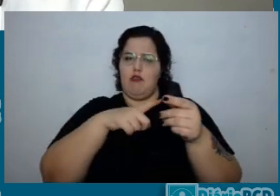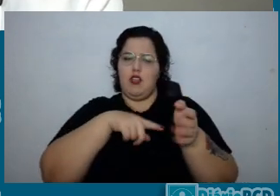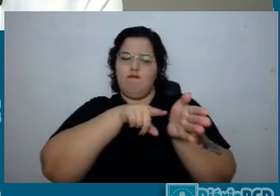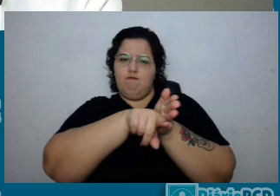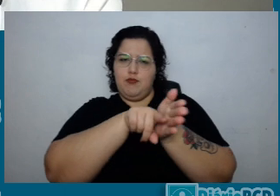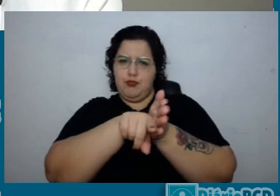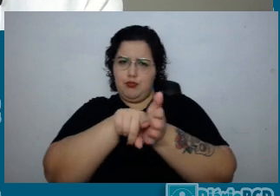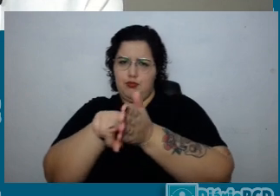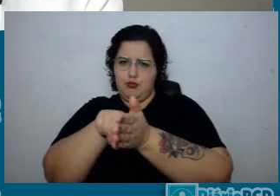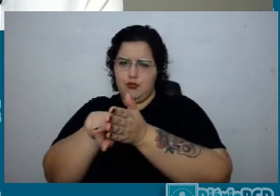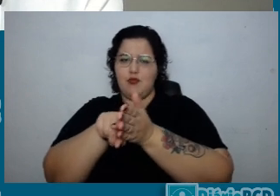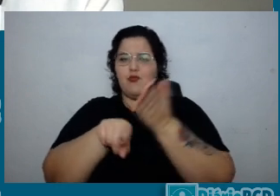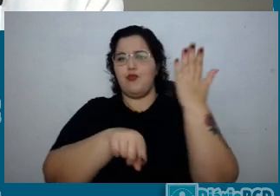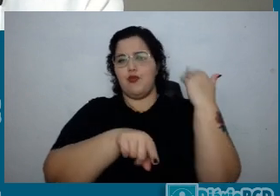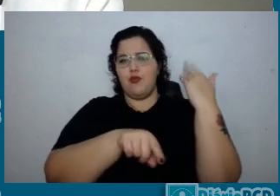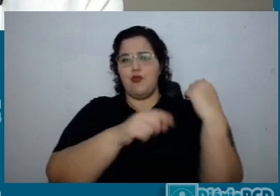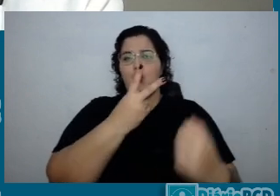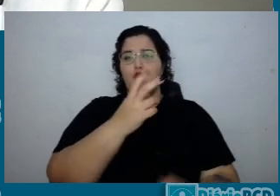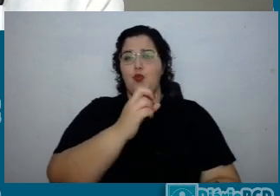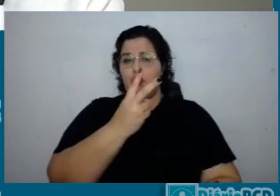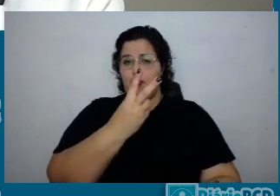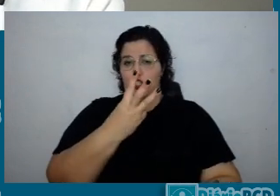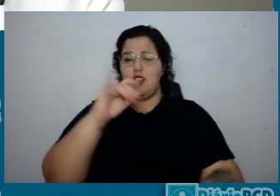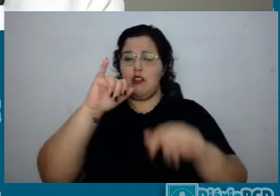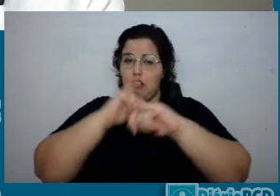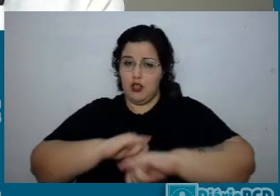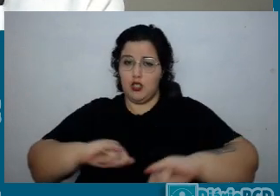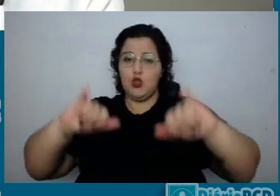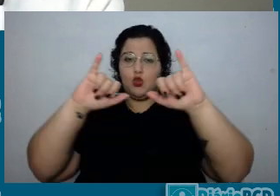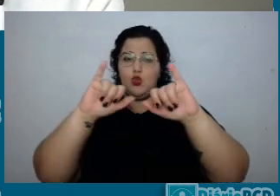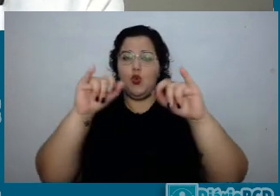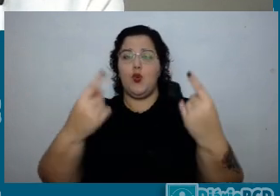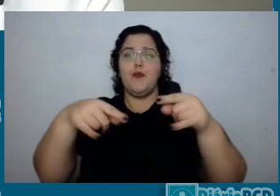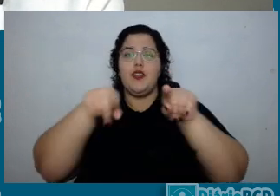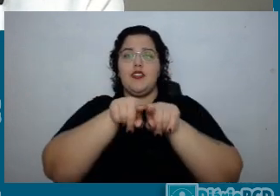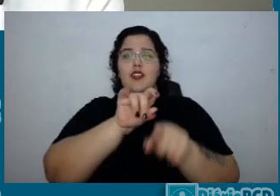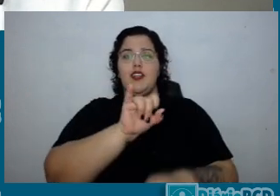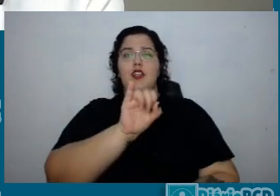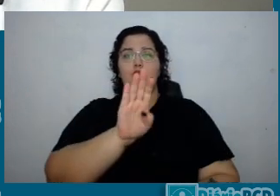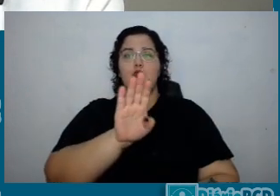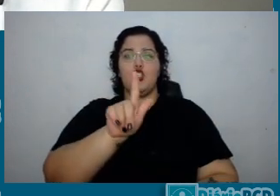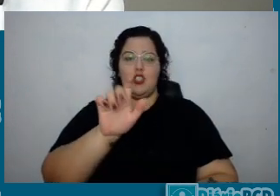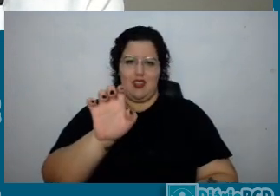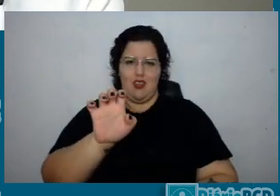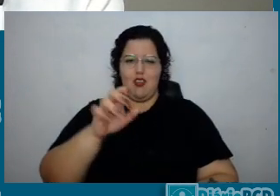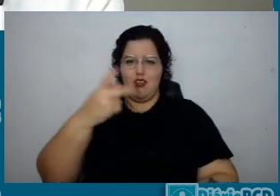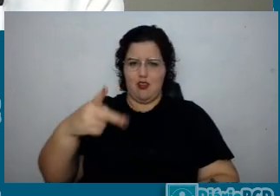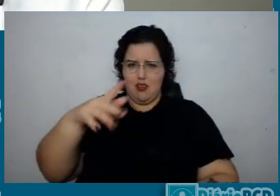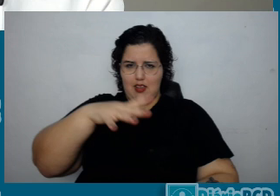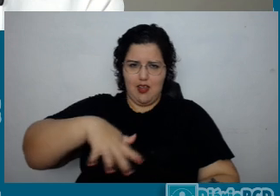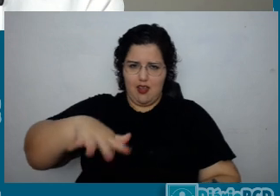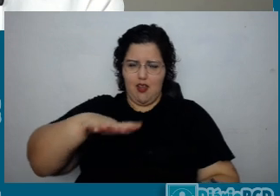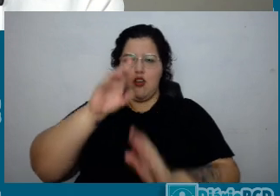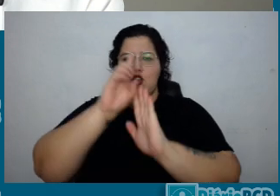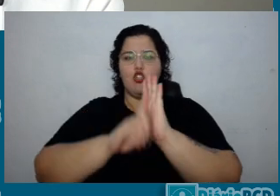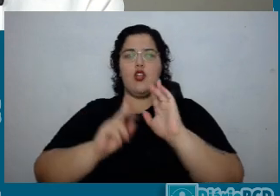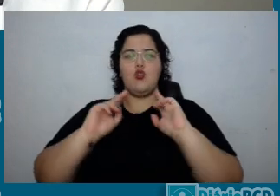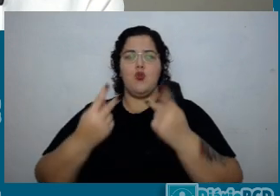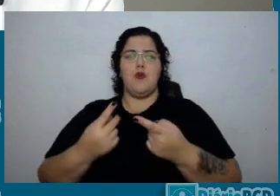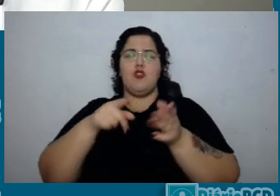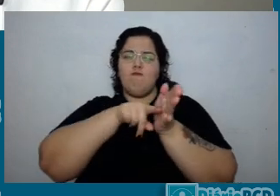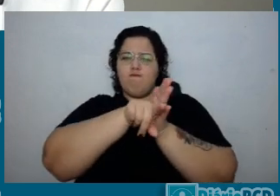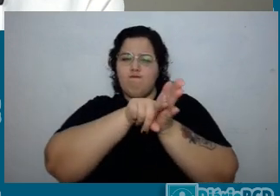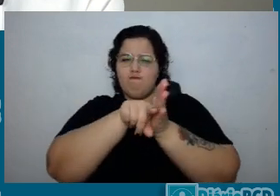dados. Né? Em 2023, fizemos questão de fazer o lançamento, junto com o IBGE, aqui no Ministério dos Direitos Humanos e da Cidadania,